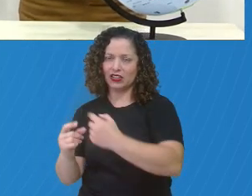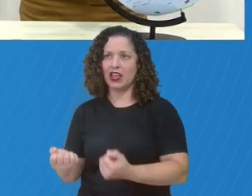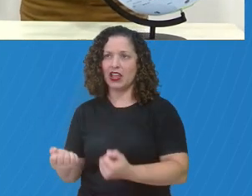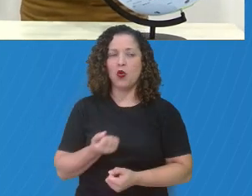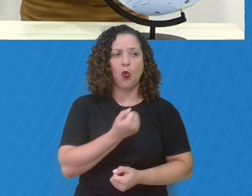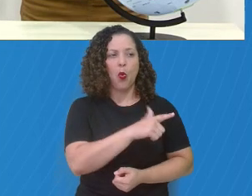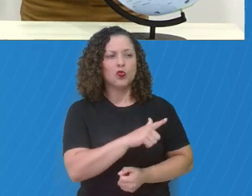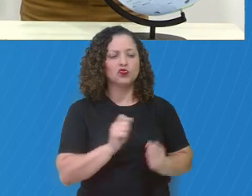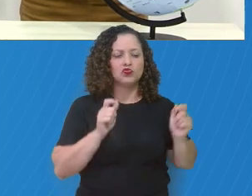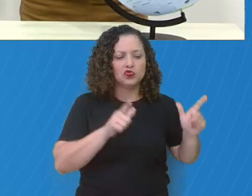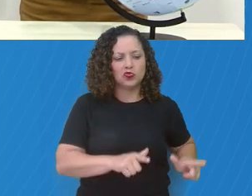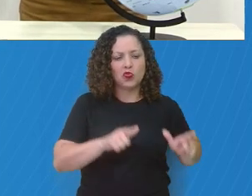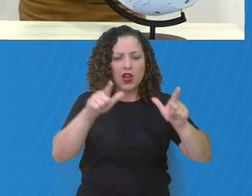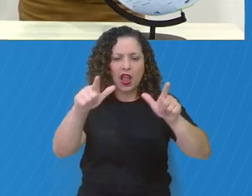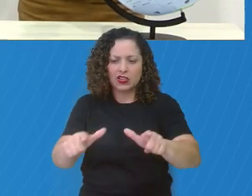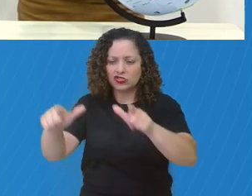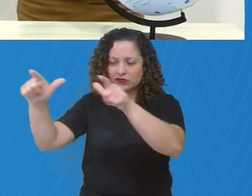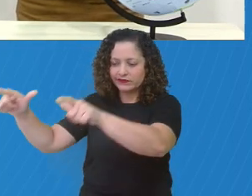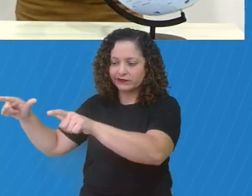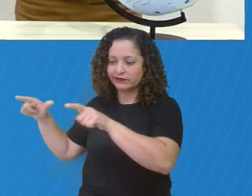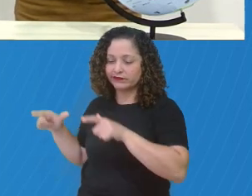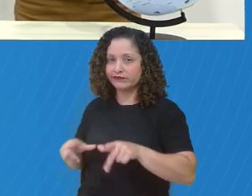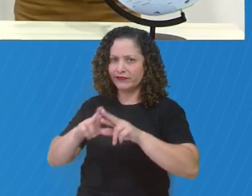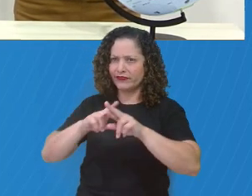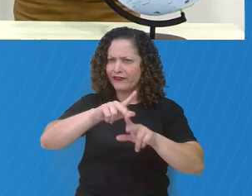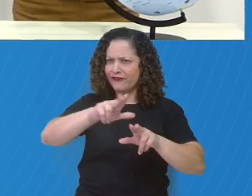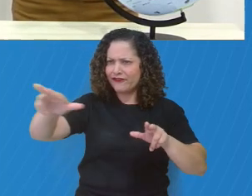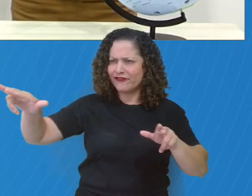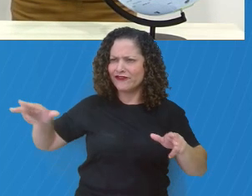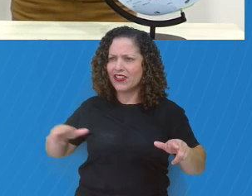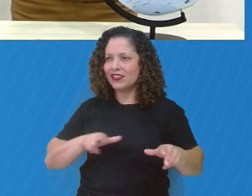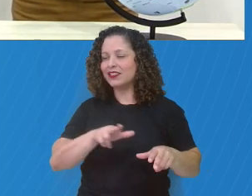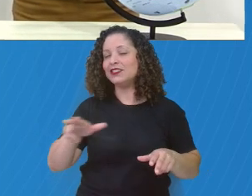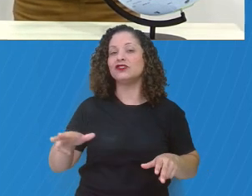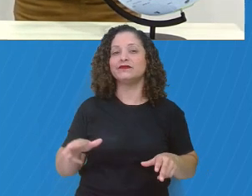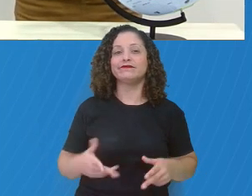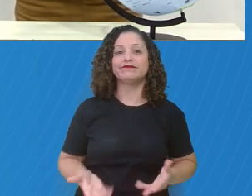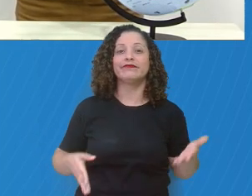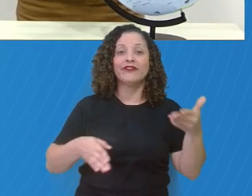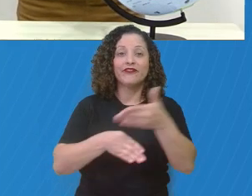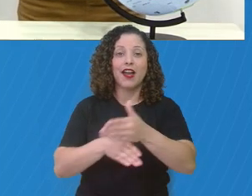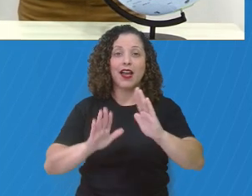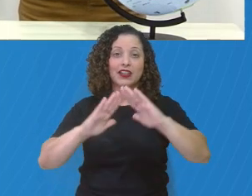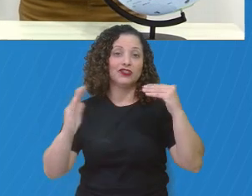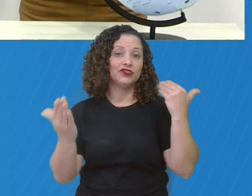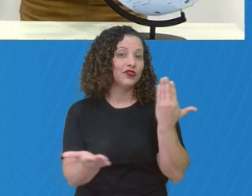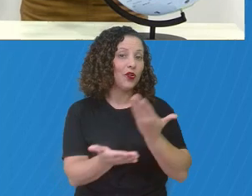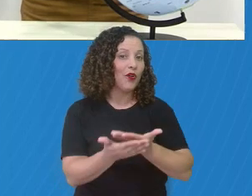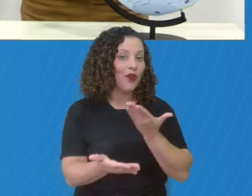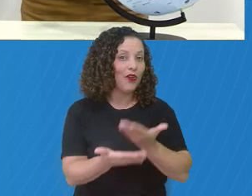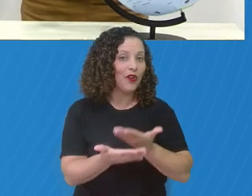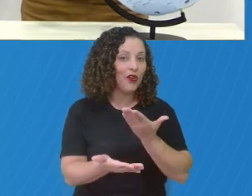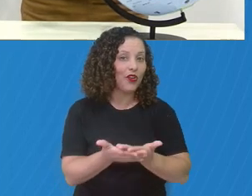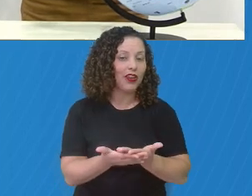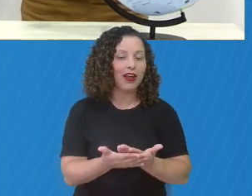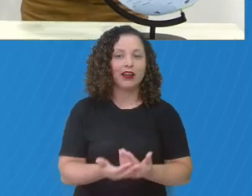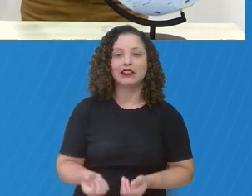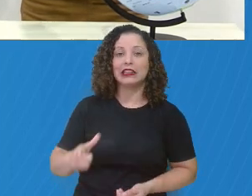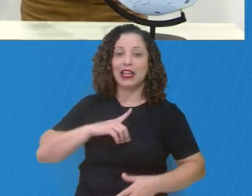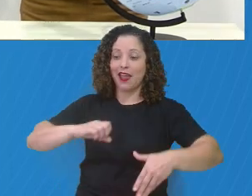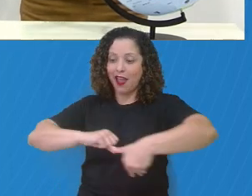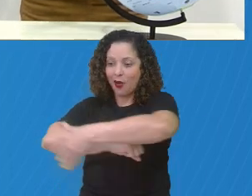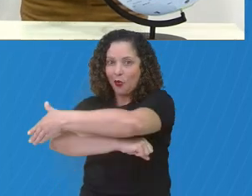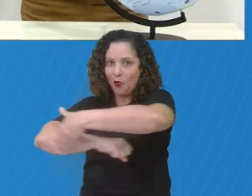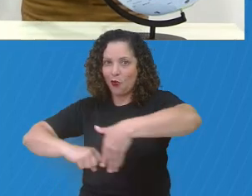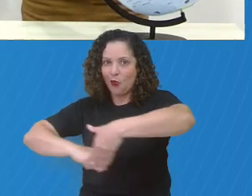outros locais, tá? Então, são grupos sociais, são diversos grupos. A gente tem a escola, a gente tem a